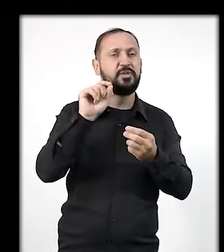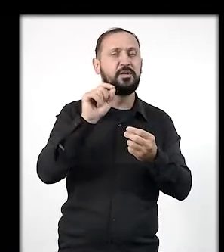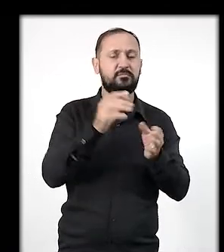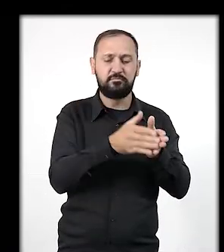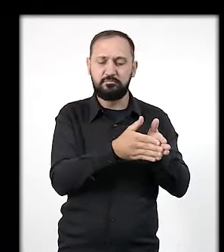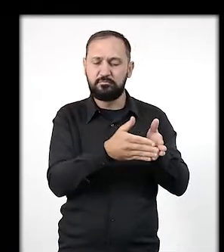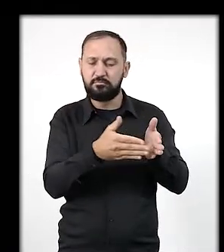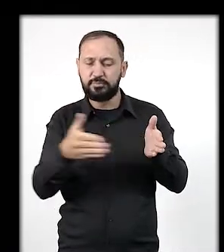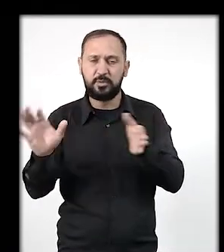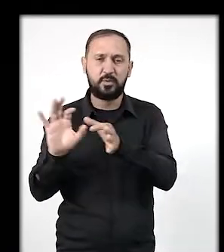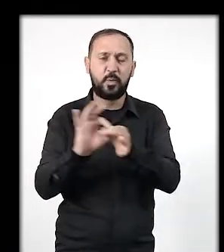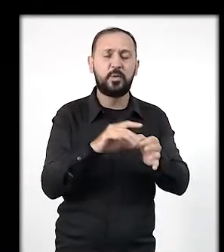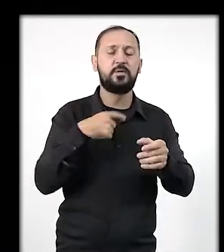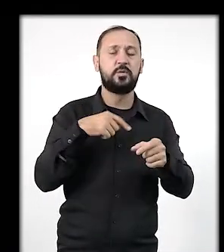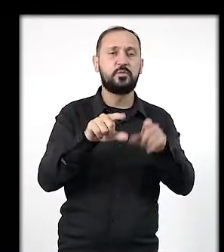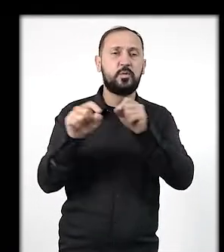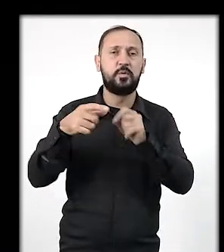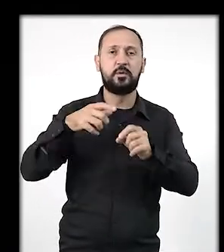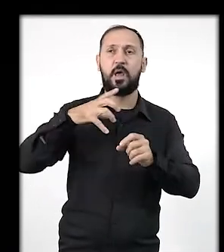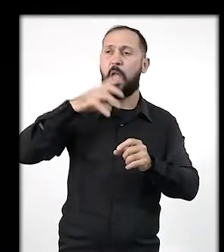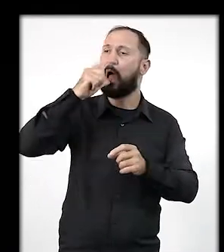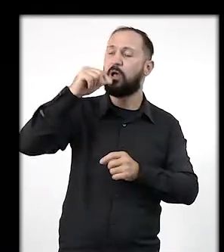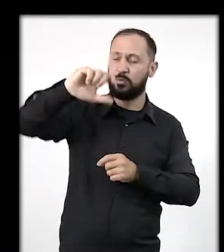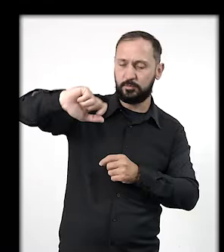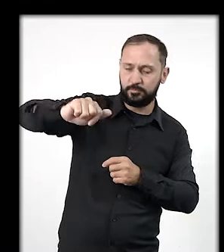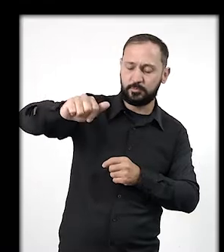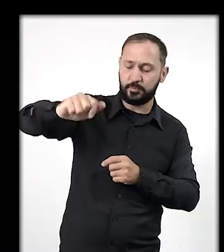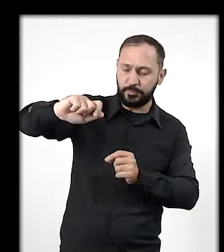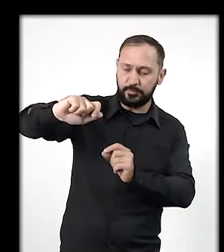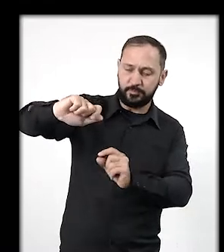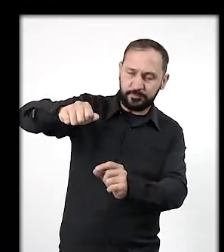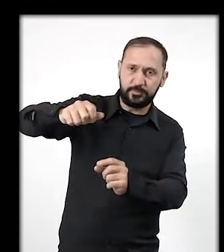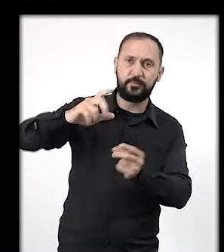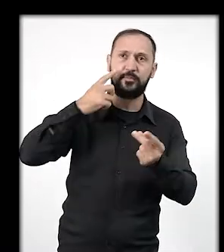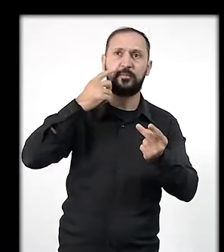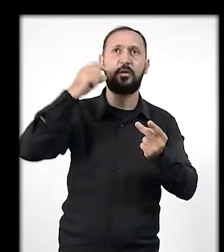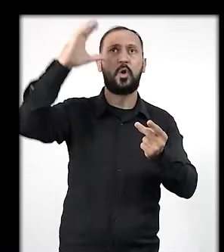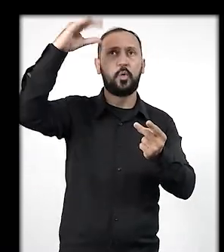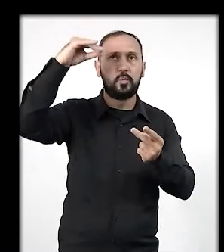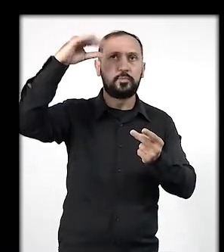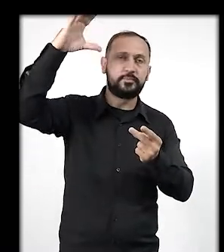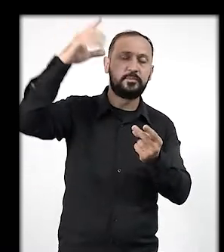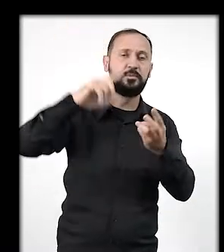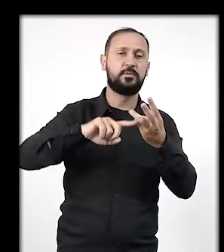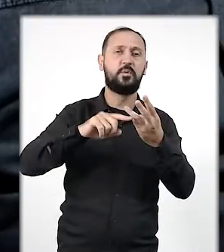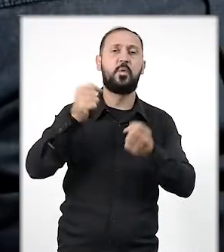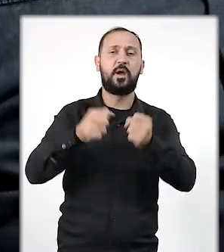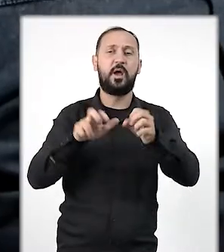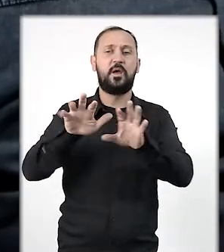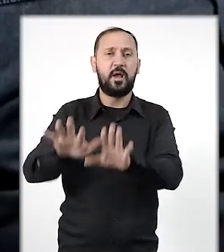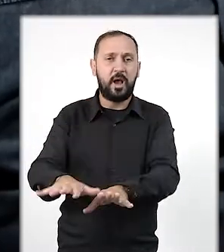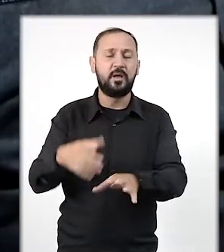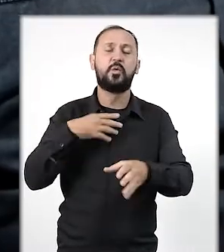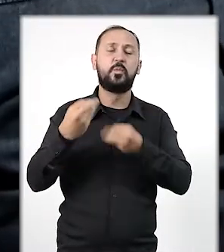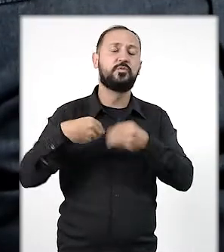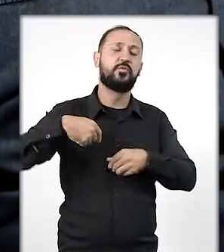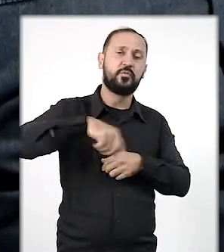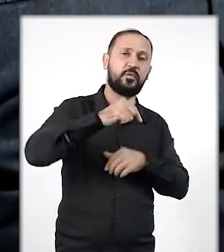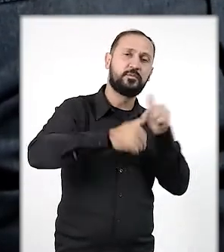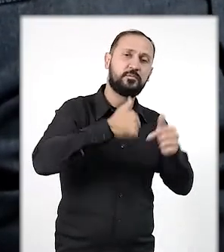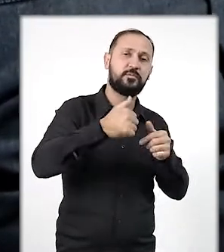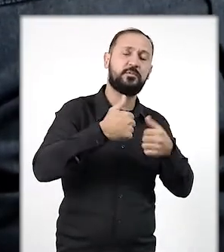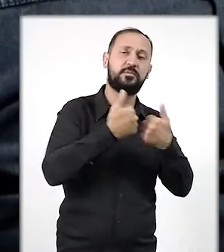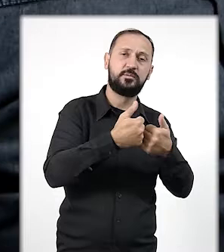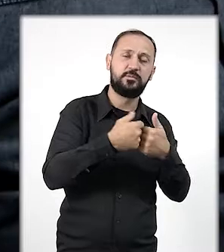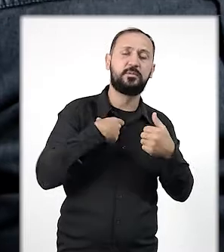no dia a dia, né? Entre deixar a torneira aberta ou não, deixar a luz acesa ou não, lavar o carro em casa, o tipo de transporte que ele